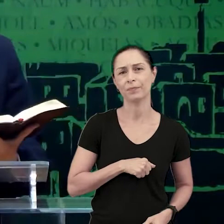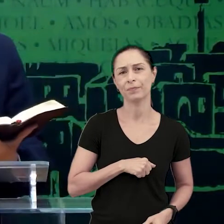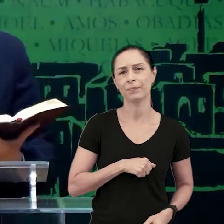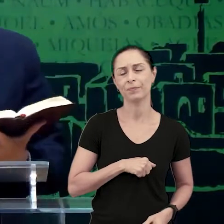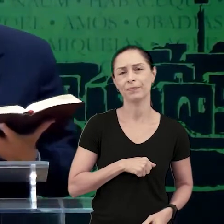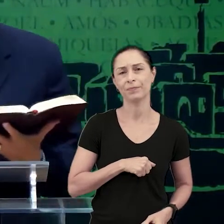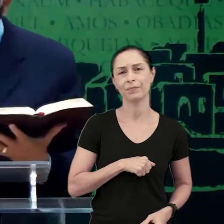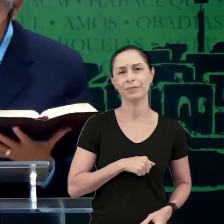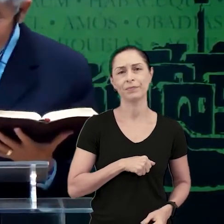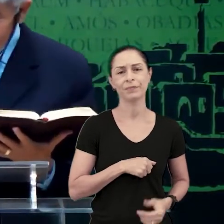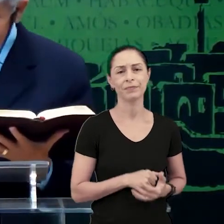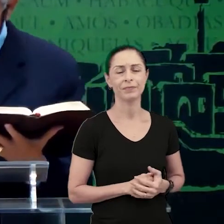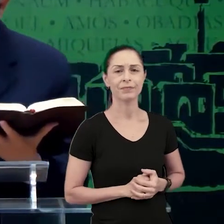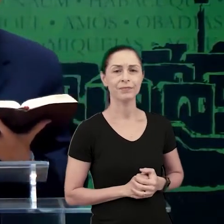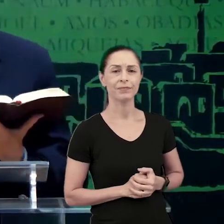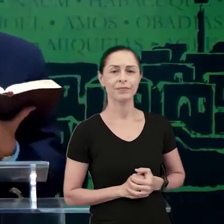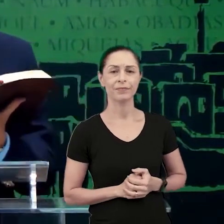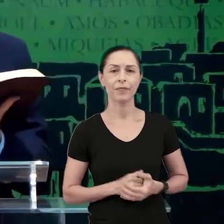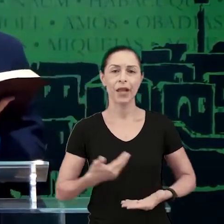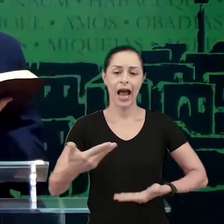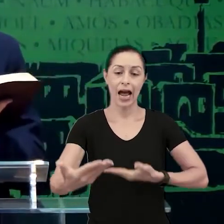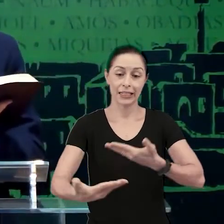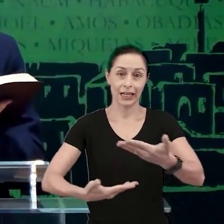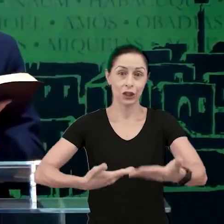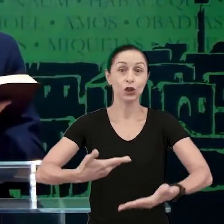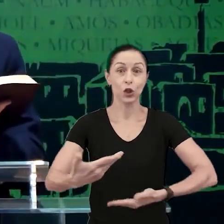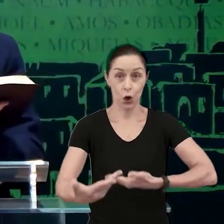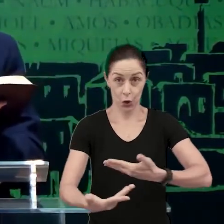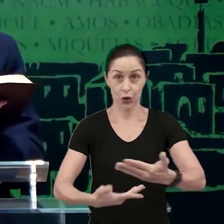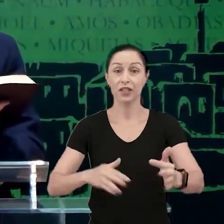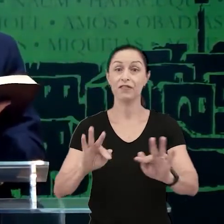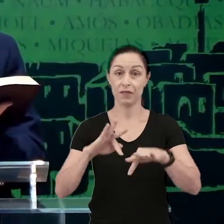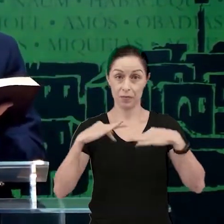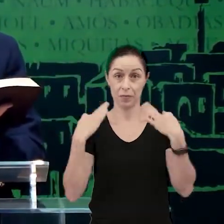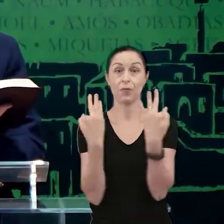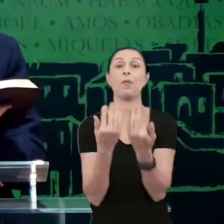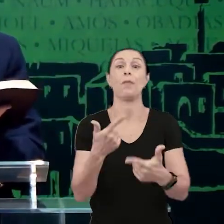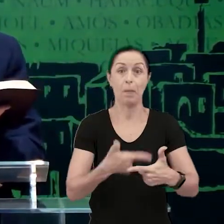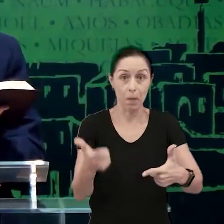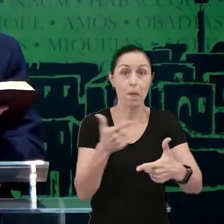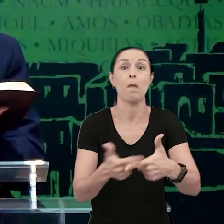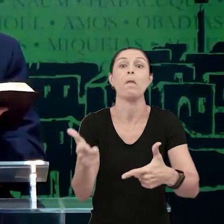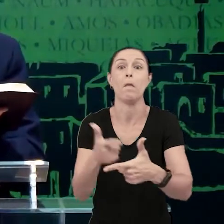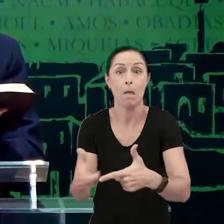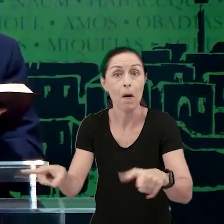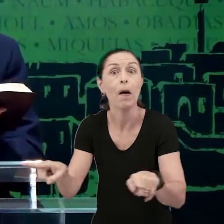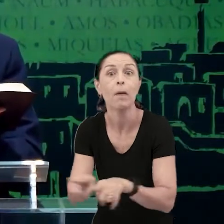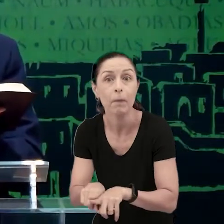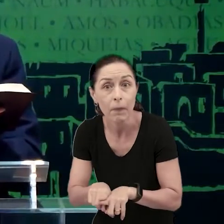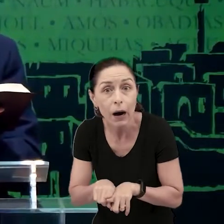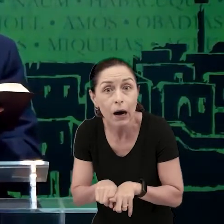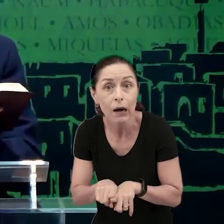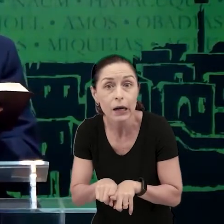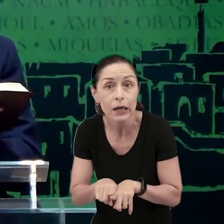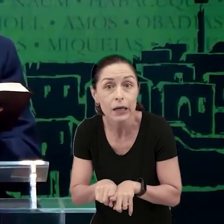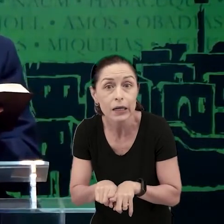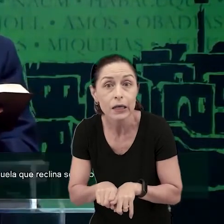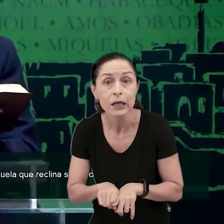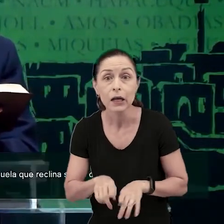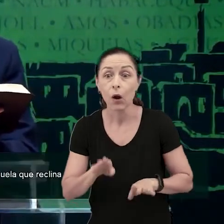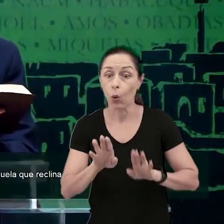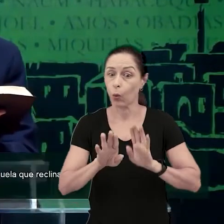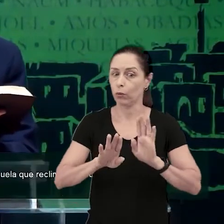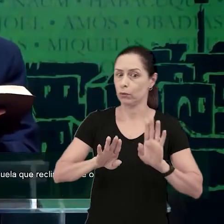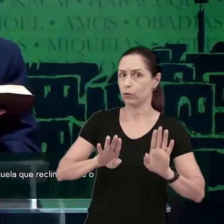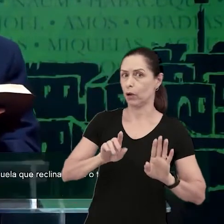o colapso generalizado das relações familiares. Versículo 5b diz assim: guarda a porta de tua